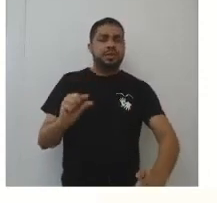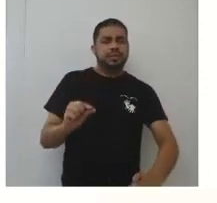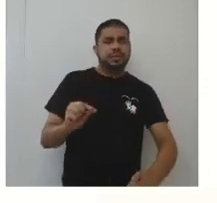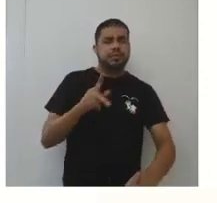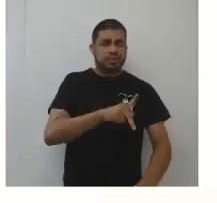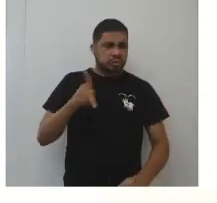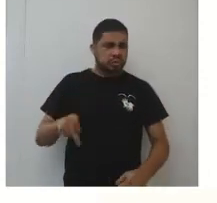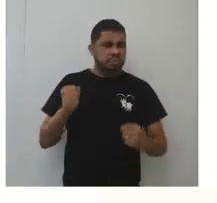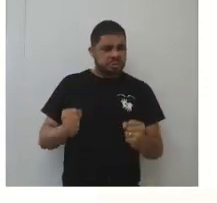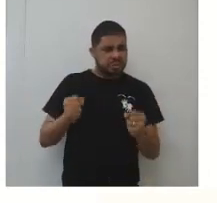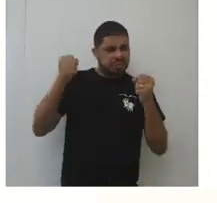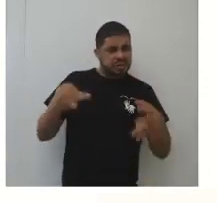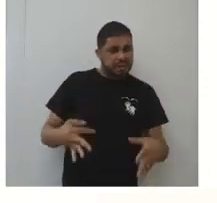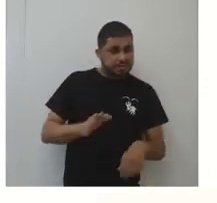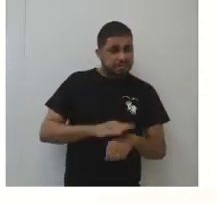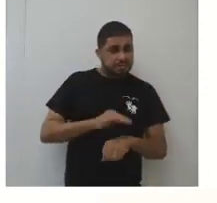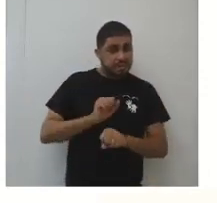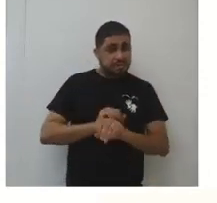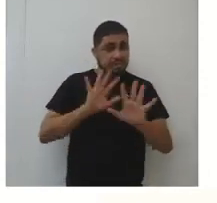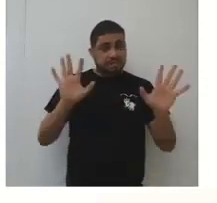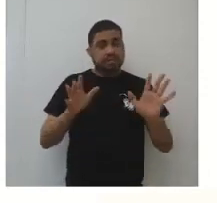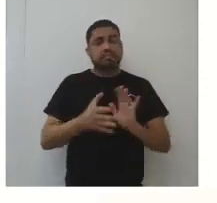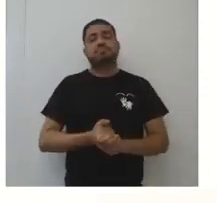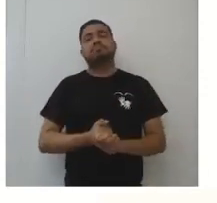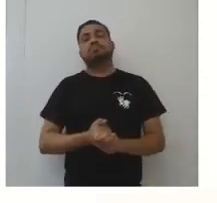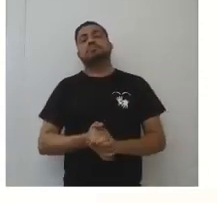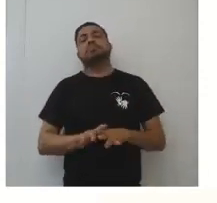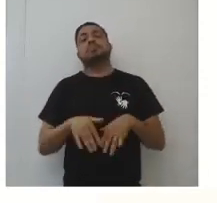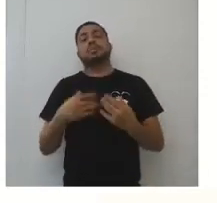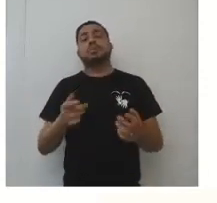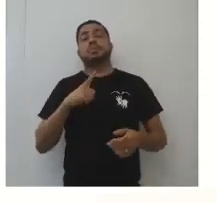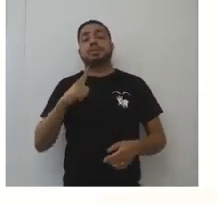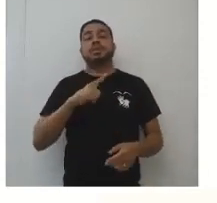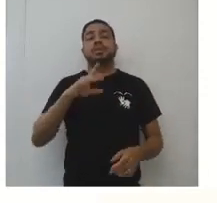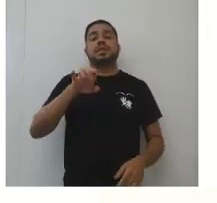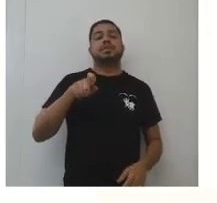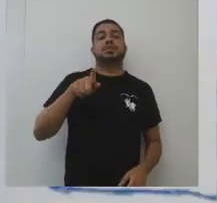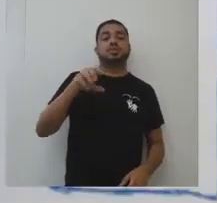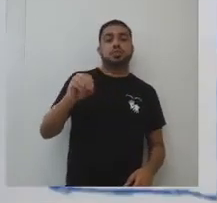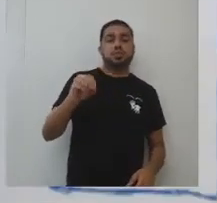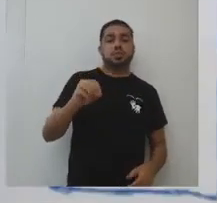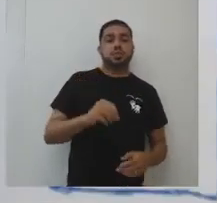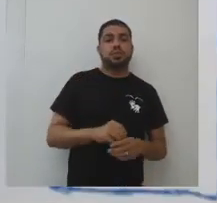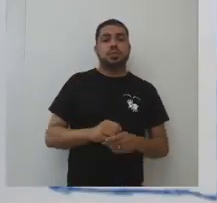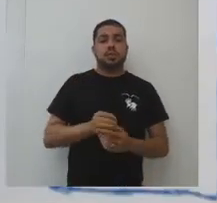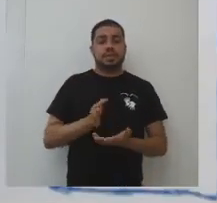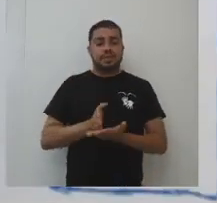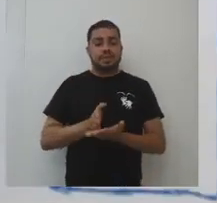Professor, você pode explicar melhor? Vamos lá. Você tem o eixo